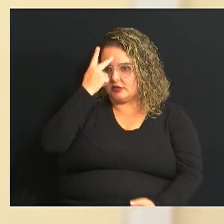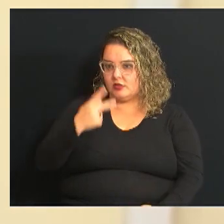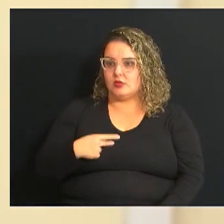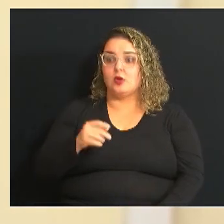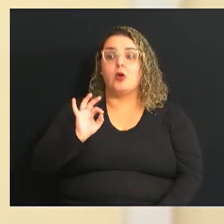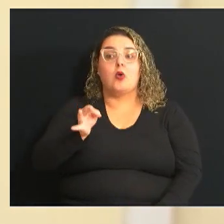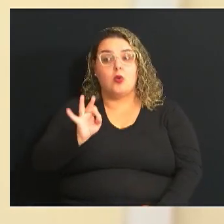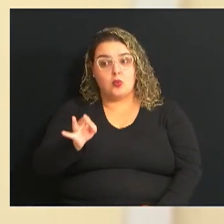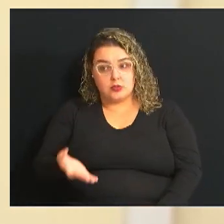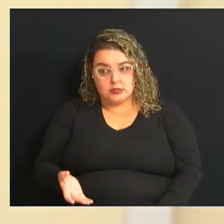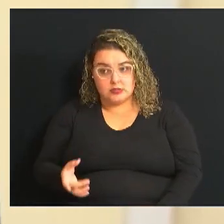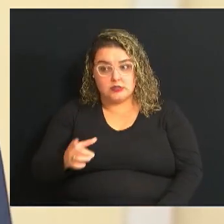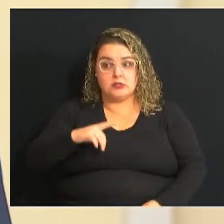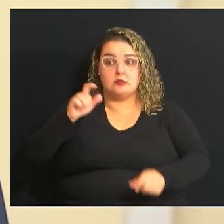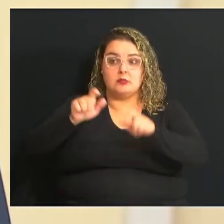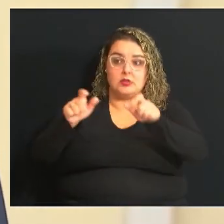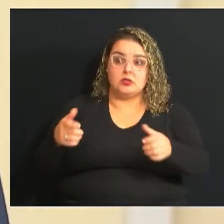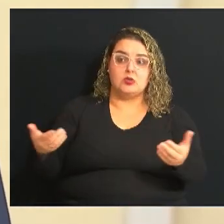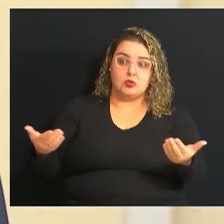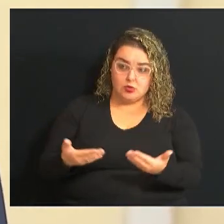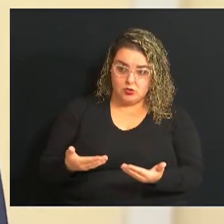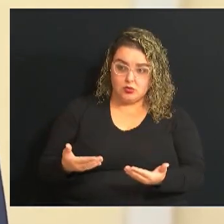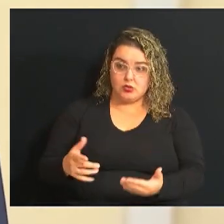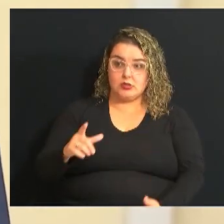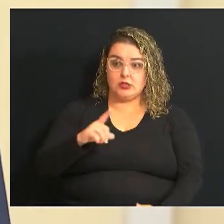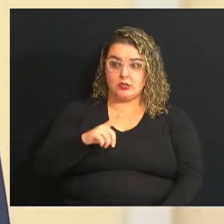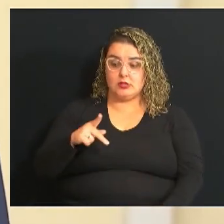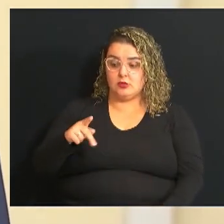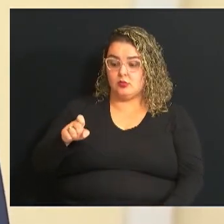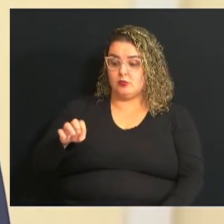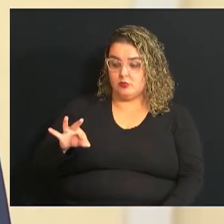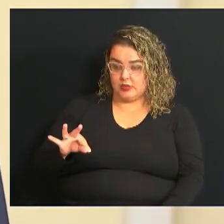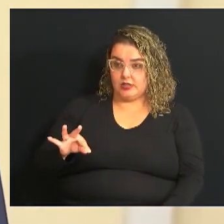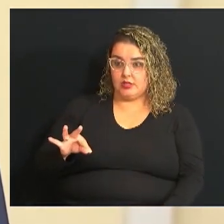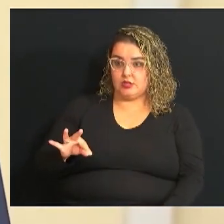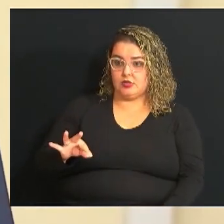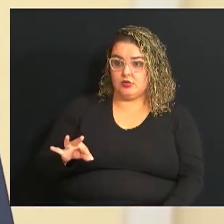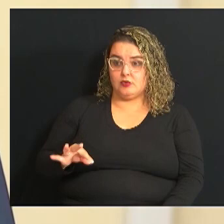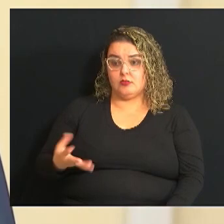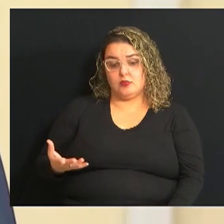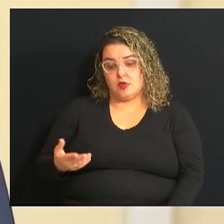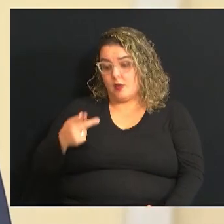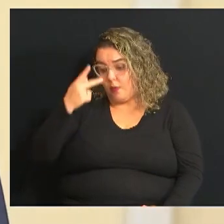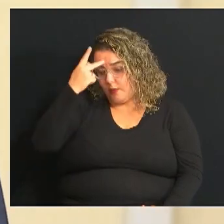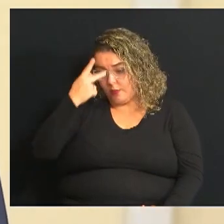que regulamenta a entrada de animais em bares e restaurantes.